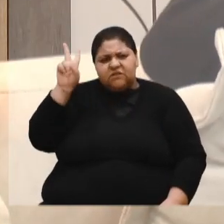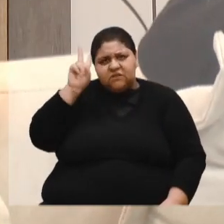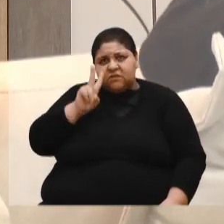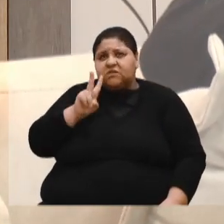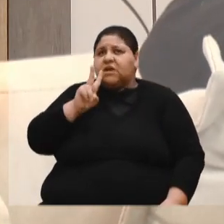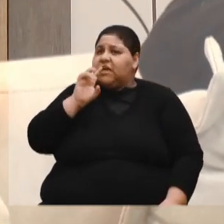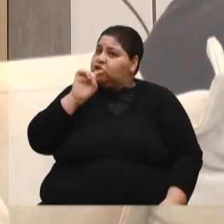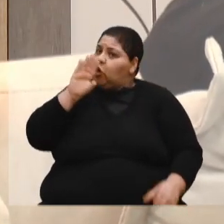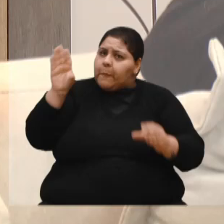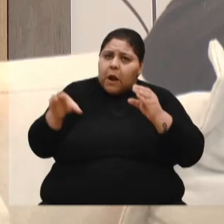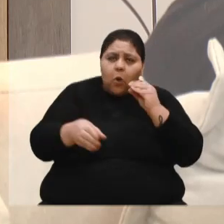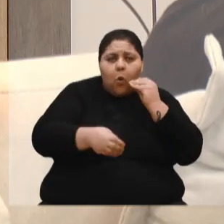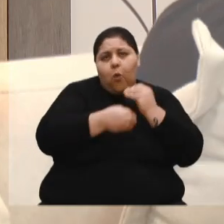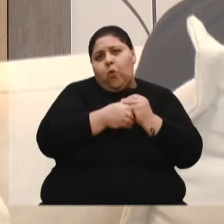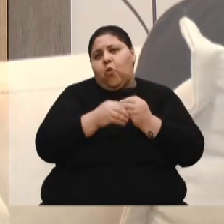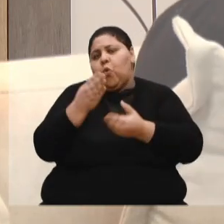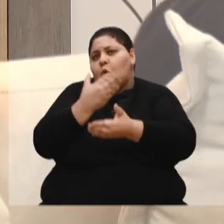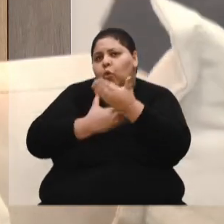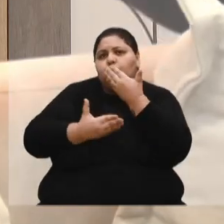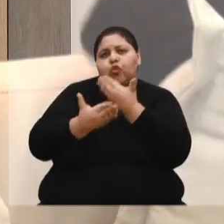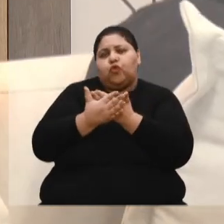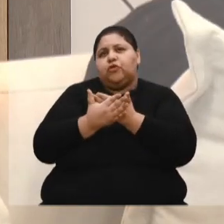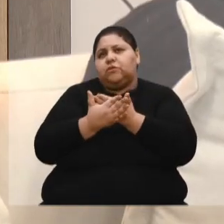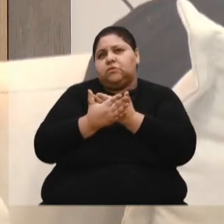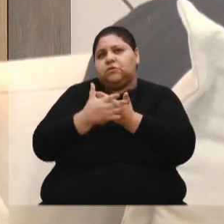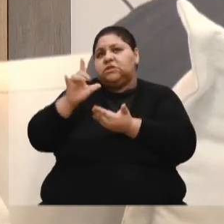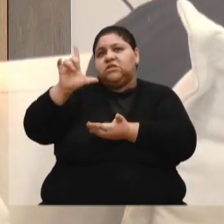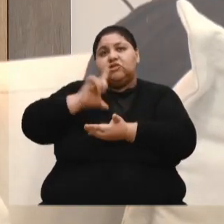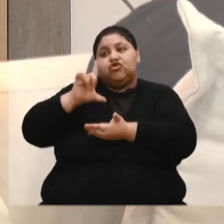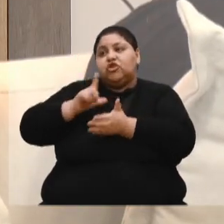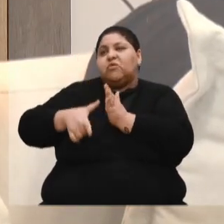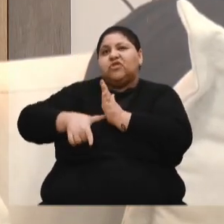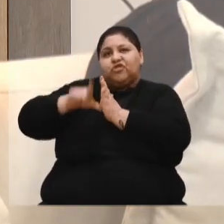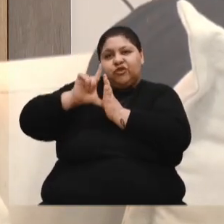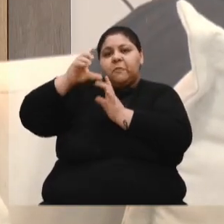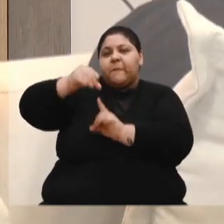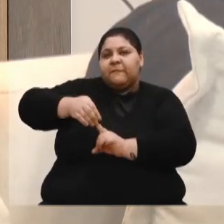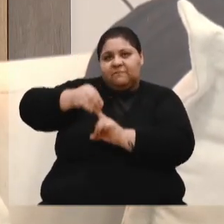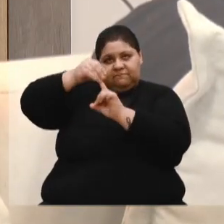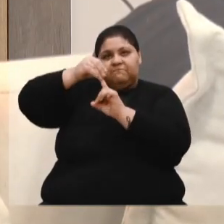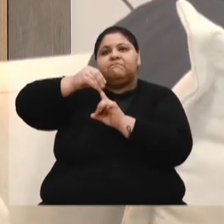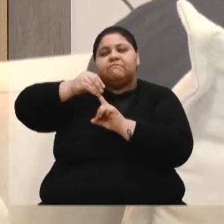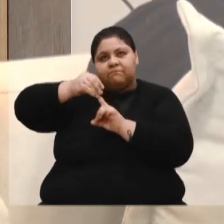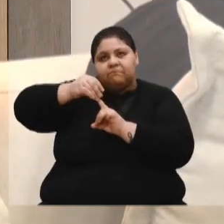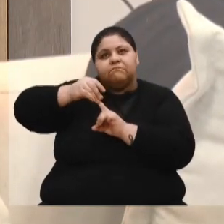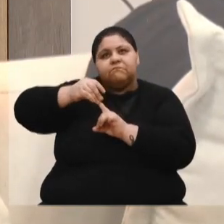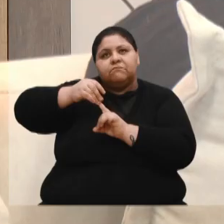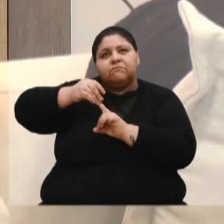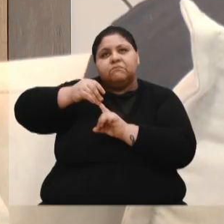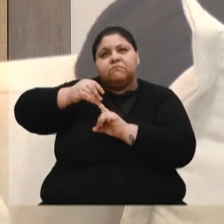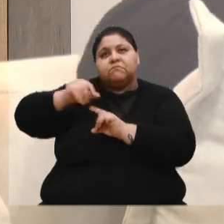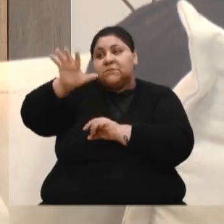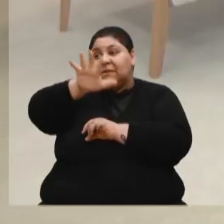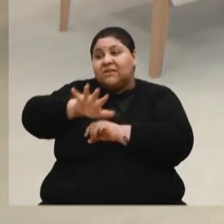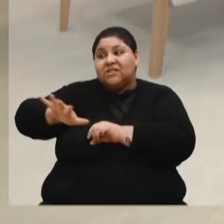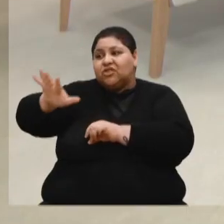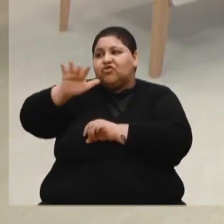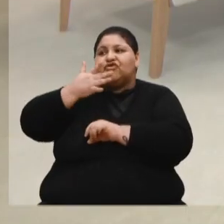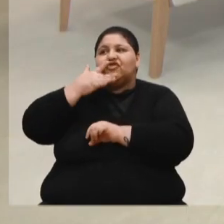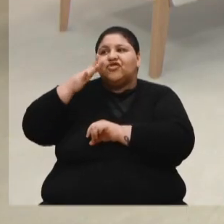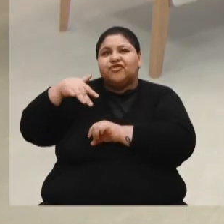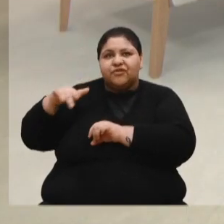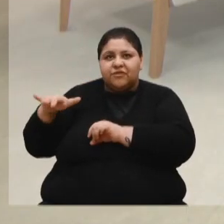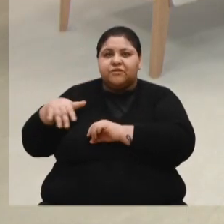realmente veio para complementar assim, tudo aquilo que não tínhamos antes, principalmente para o setor da